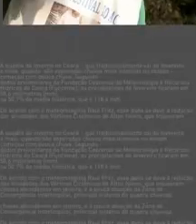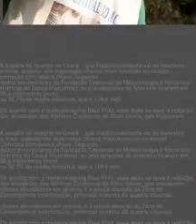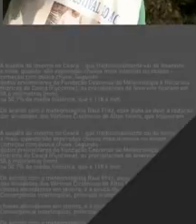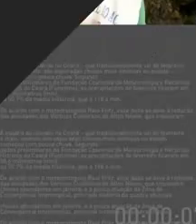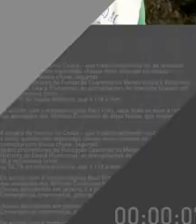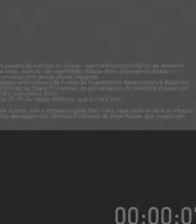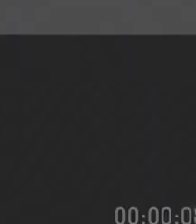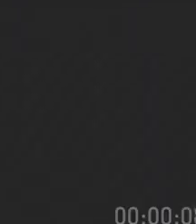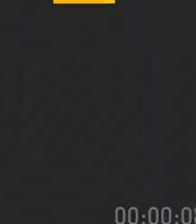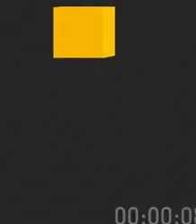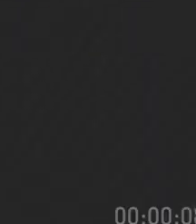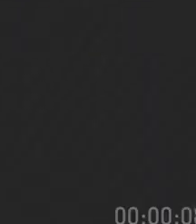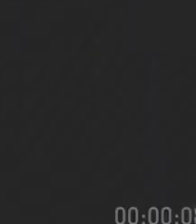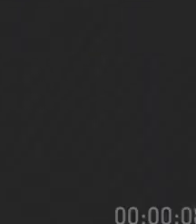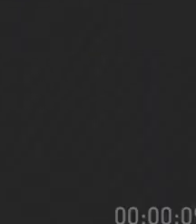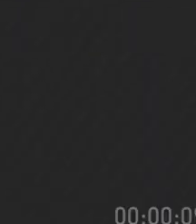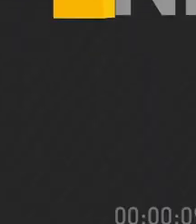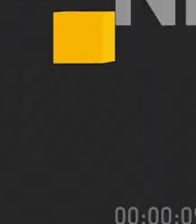ae